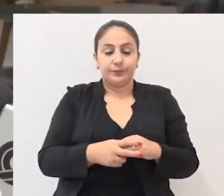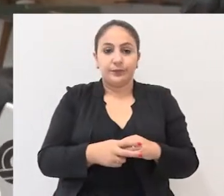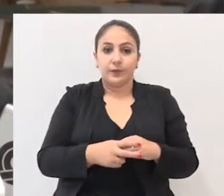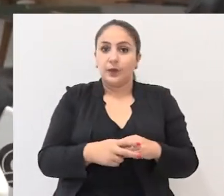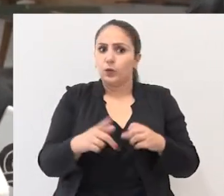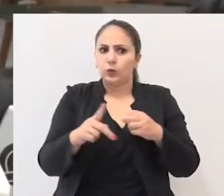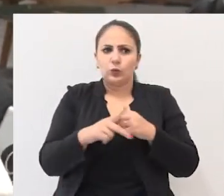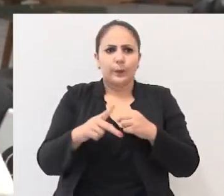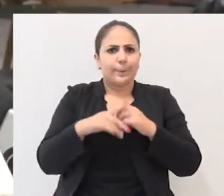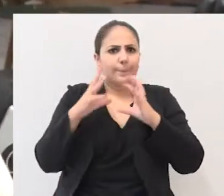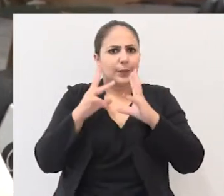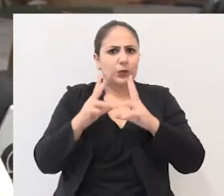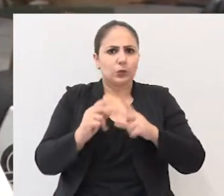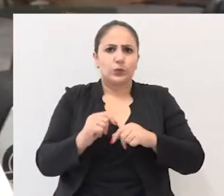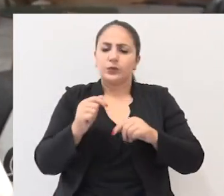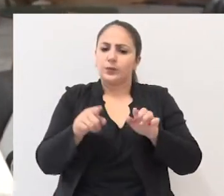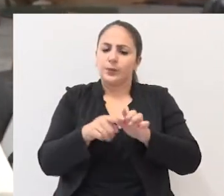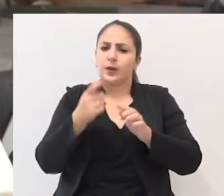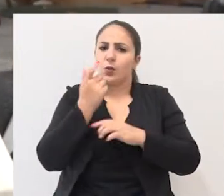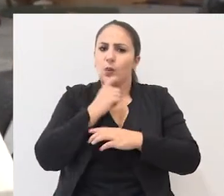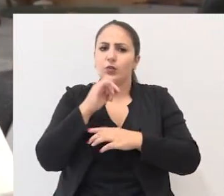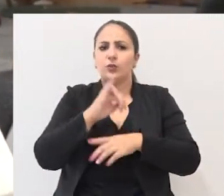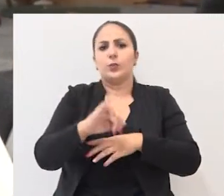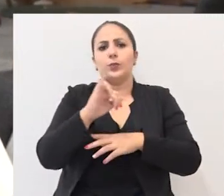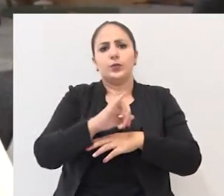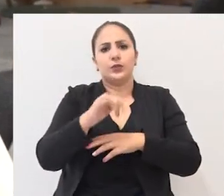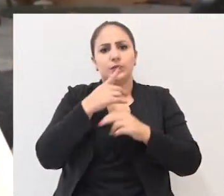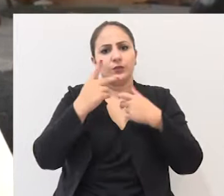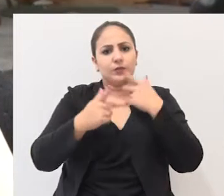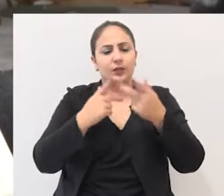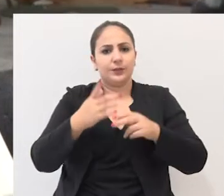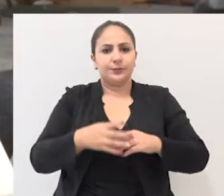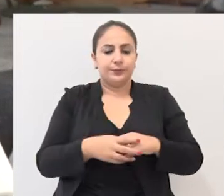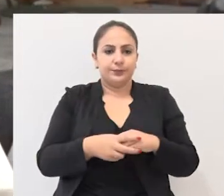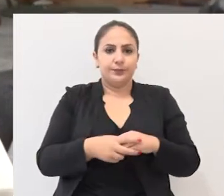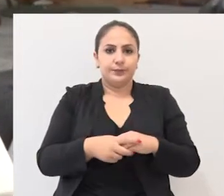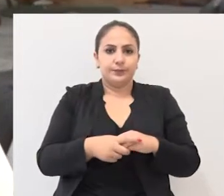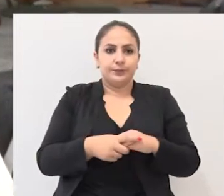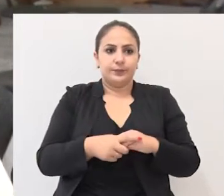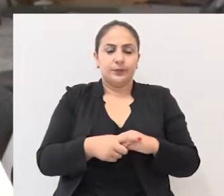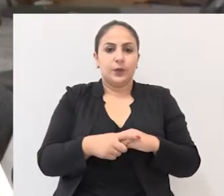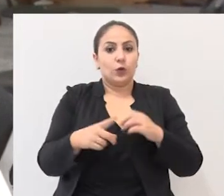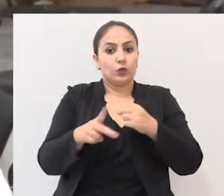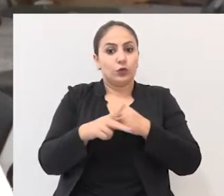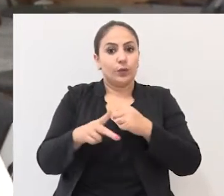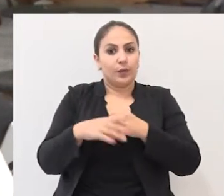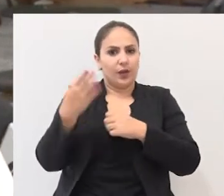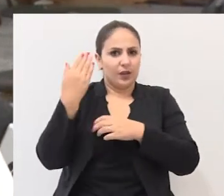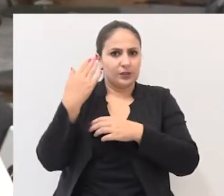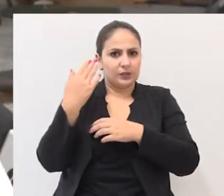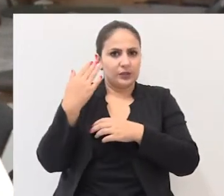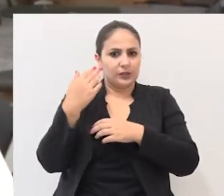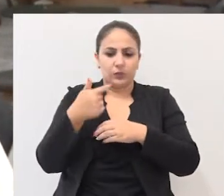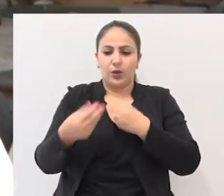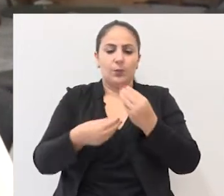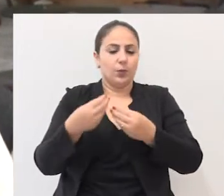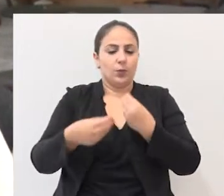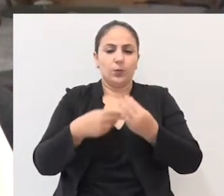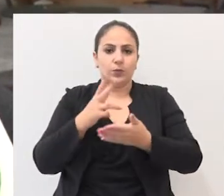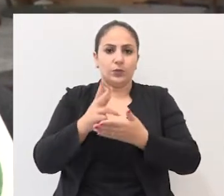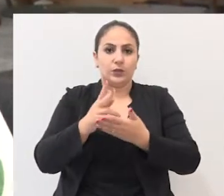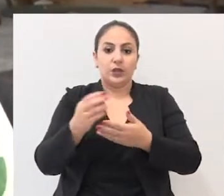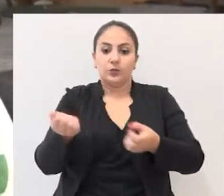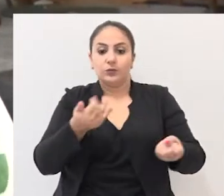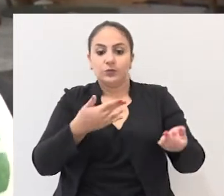um shopping para tudo, então acho que também é importante salientar que o shopping de antigamente não cabe mais, nós temos que ter